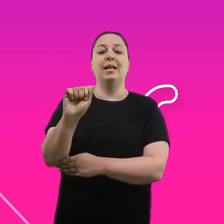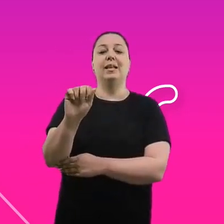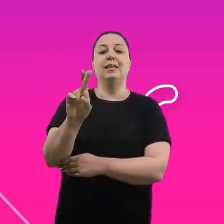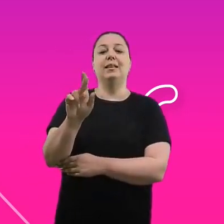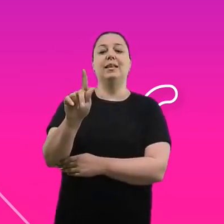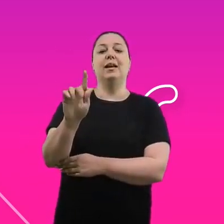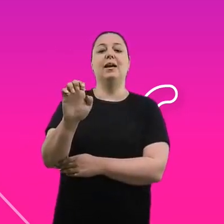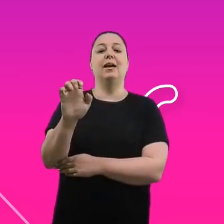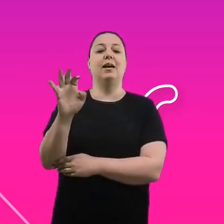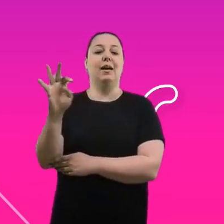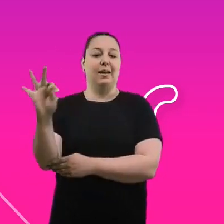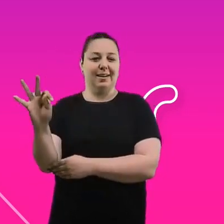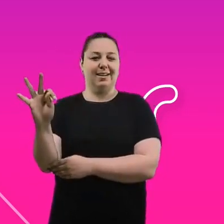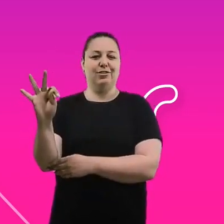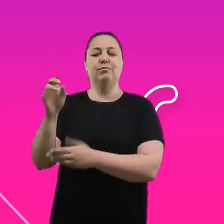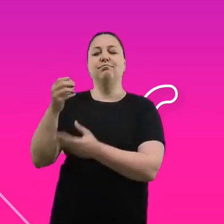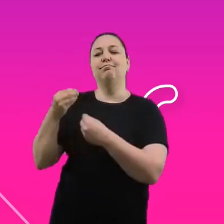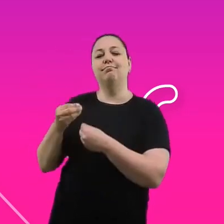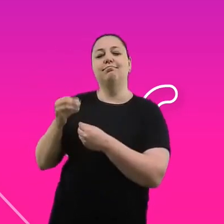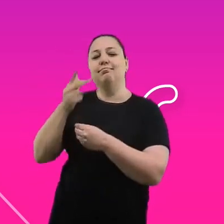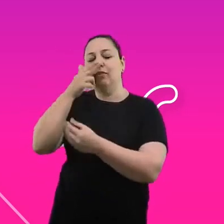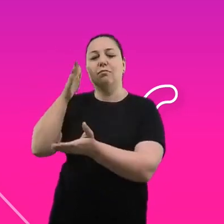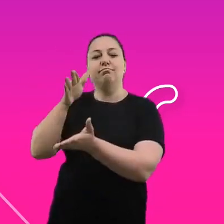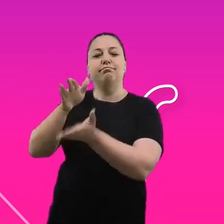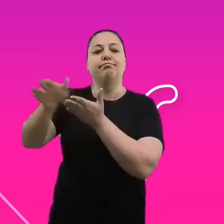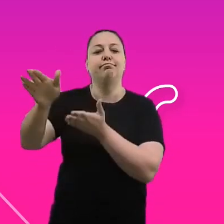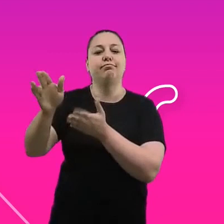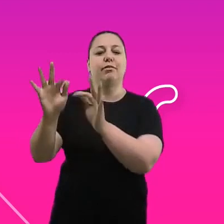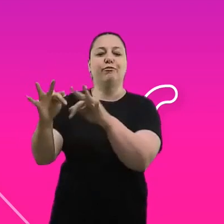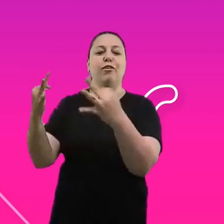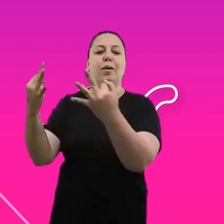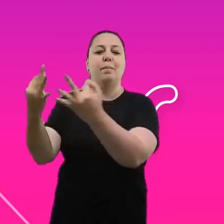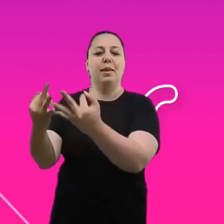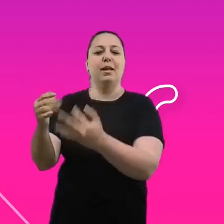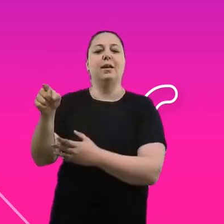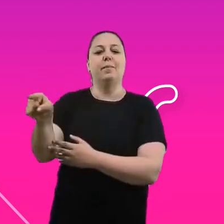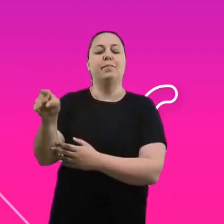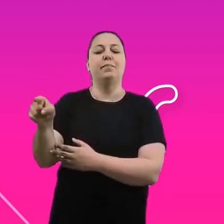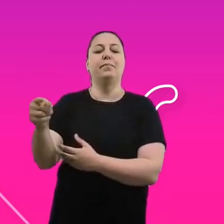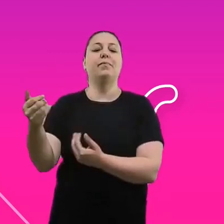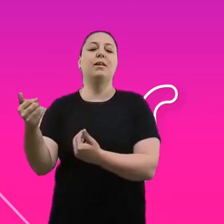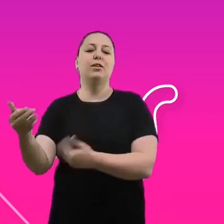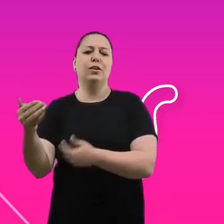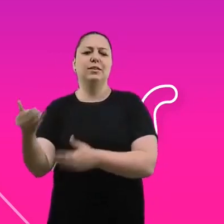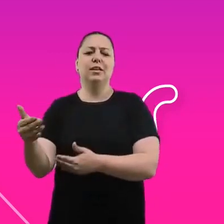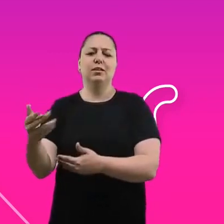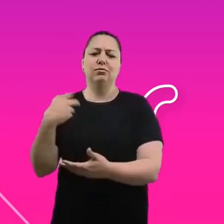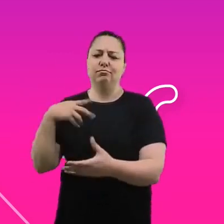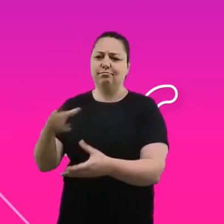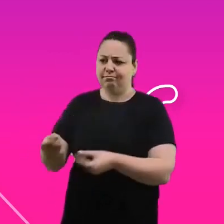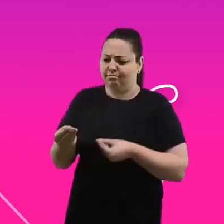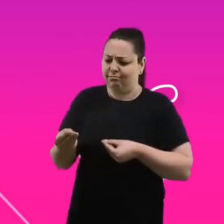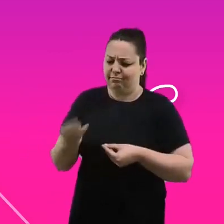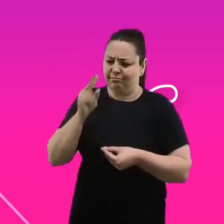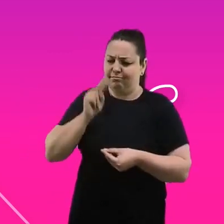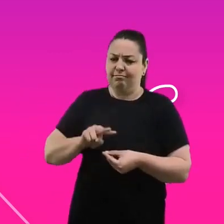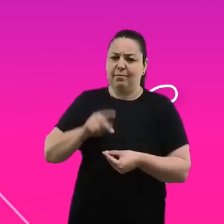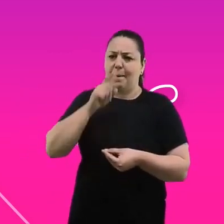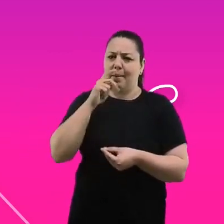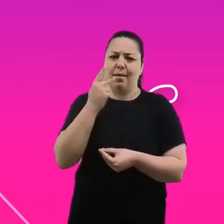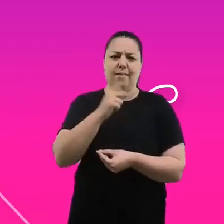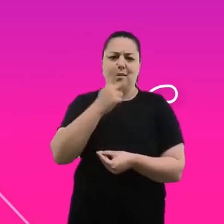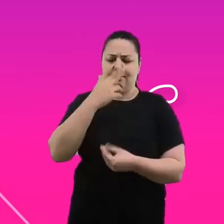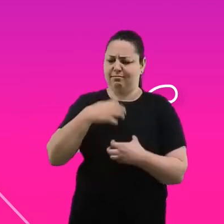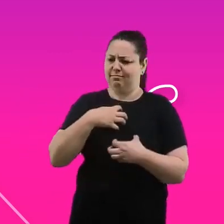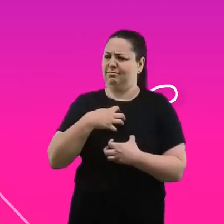de uma família em nome de uma adolescente. E o pai dela ficou muito incomodado com aquilo, falou assim, que absurdo, foi